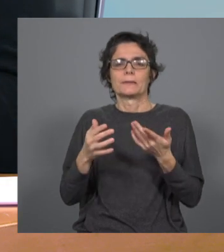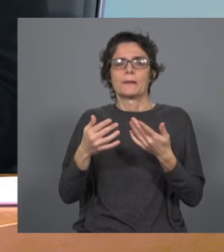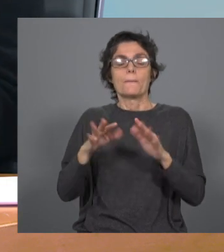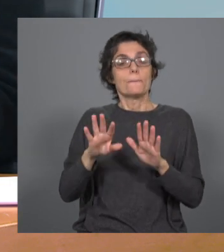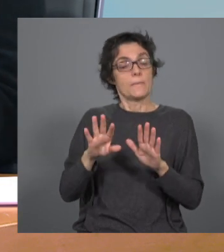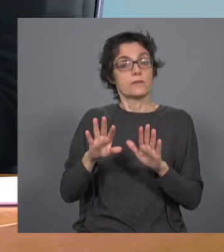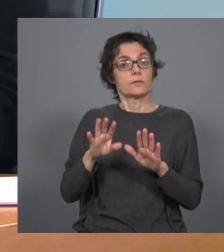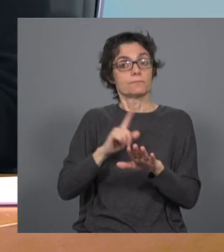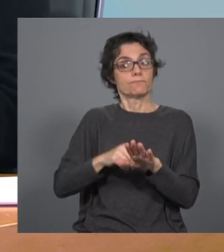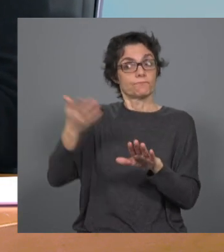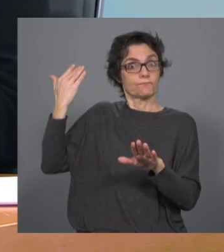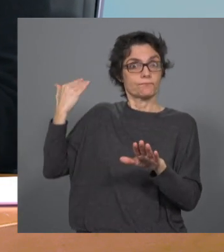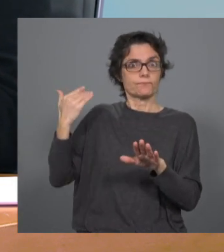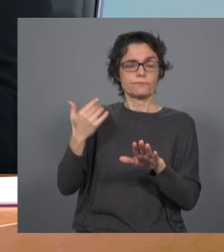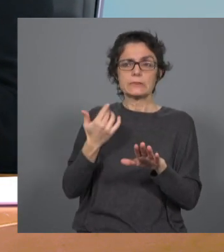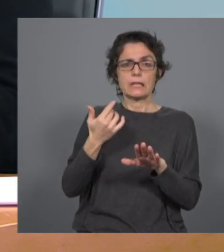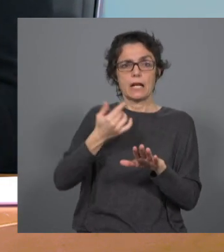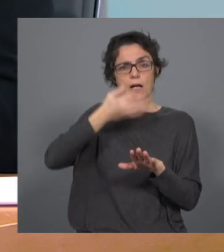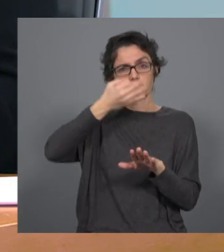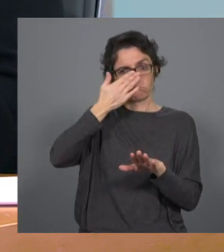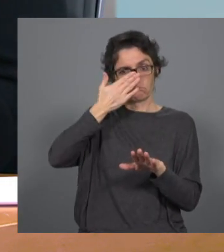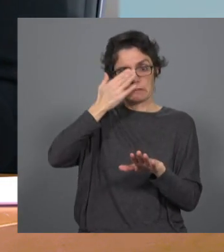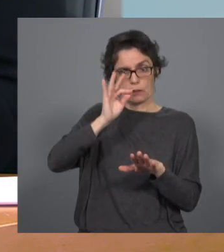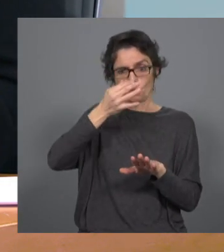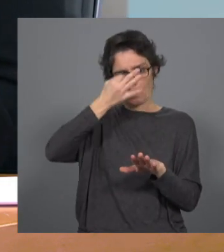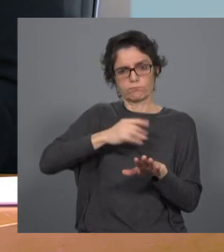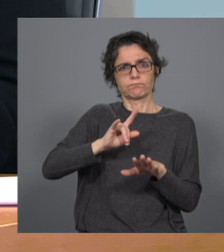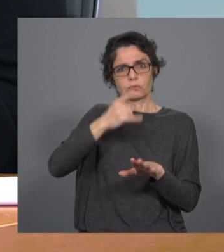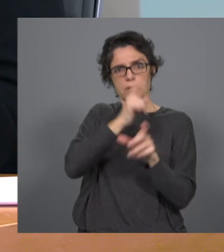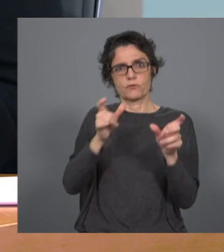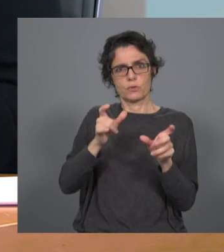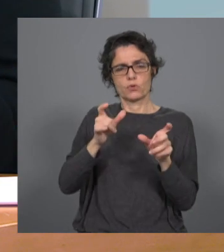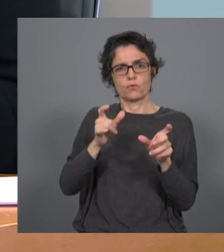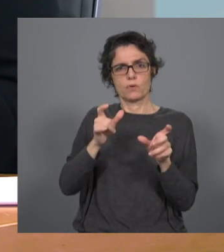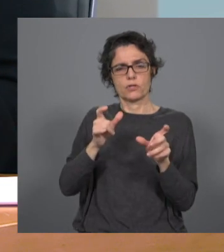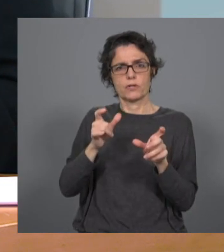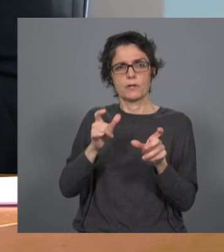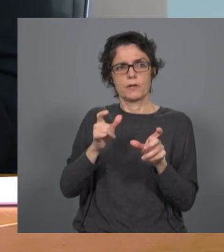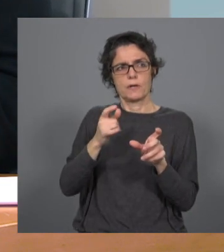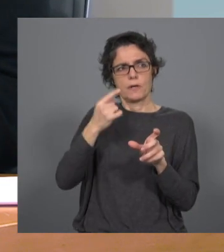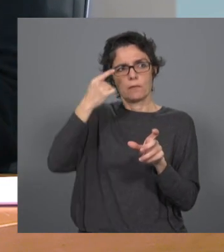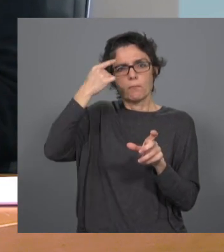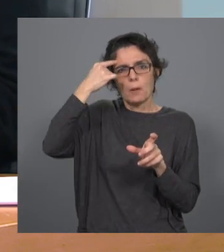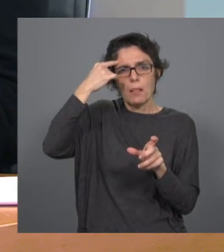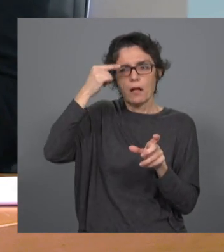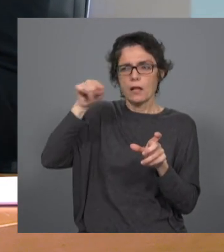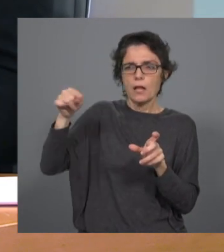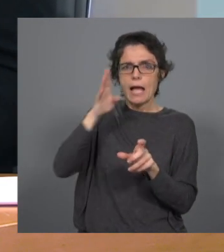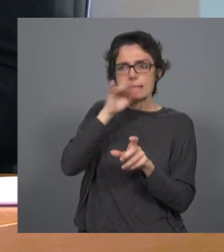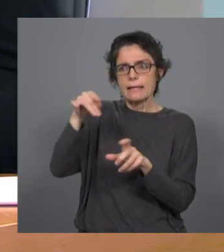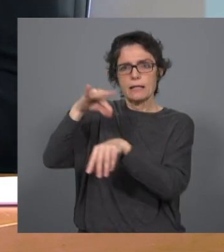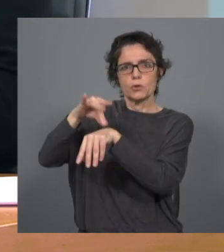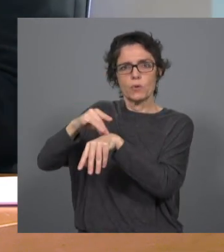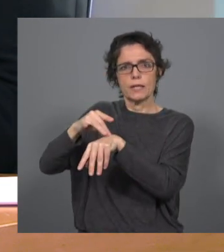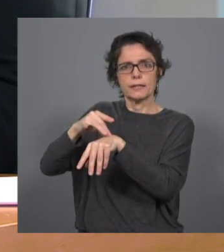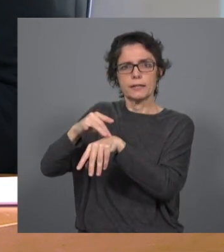era uma postura muito drástica e muito de identificação do pecador com esse pecado. E eu acho, e